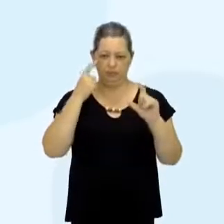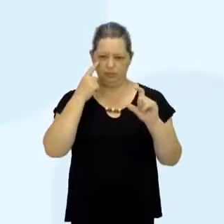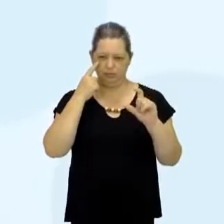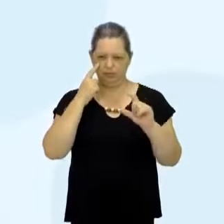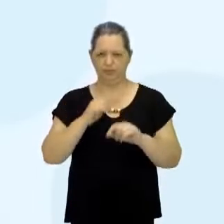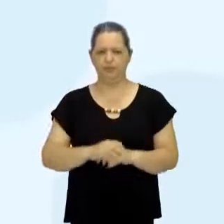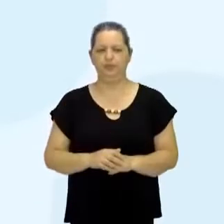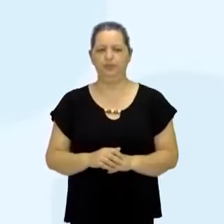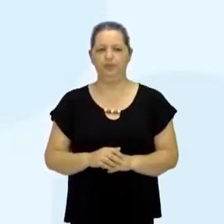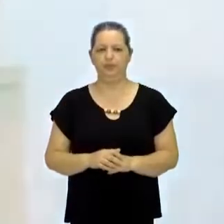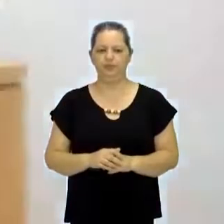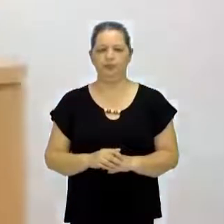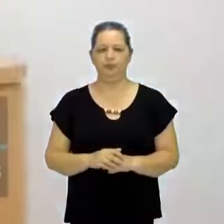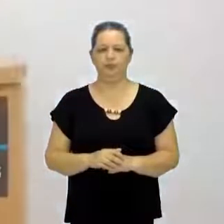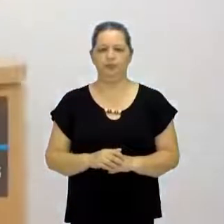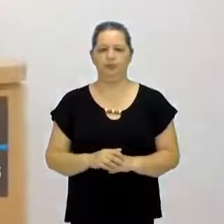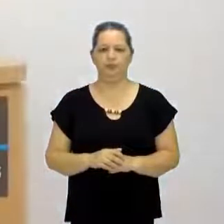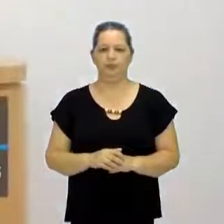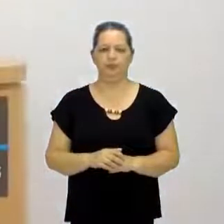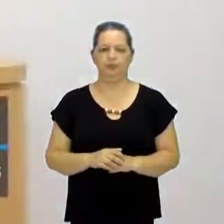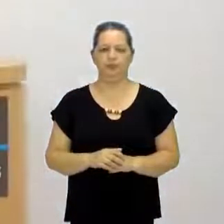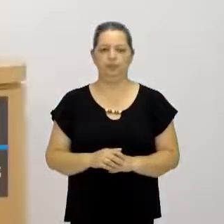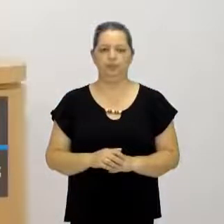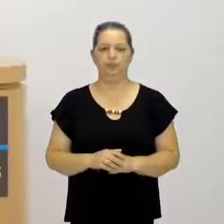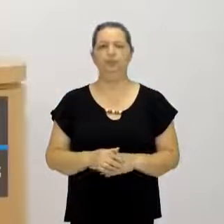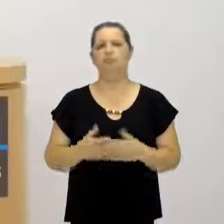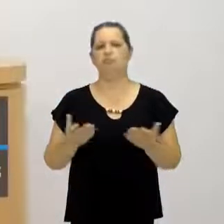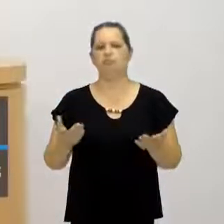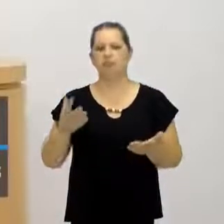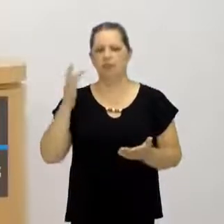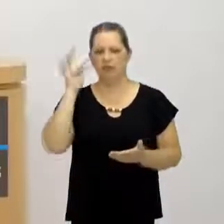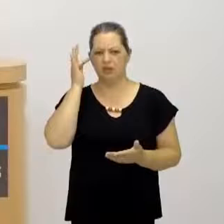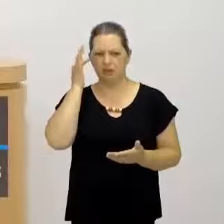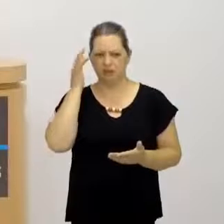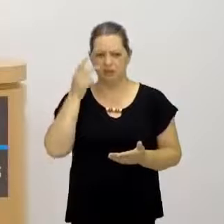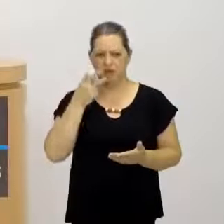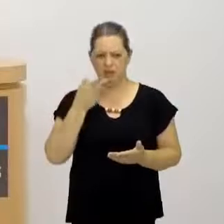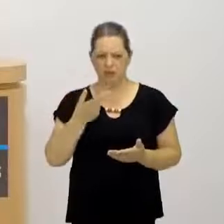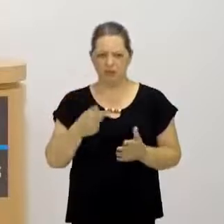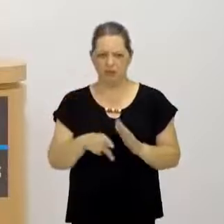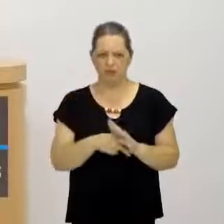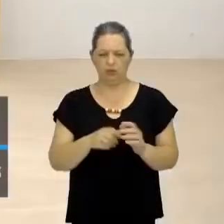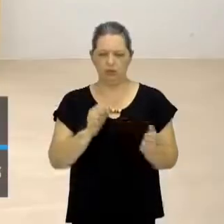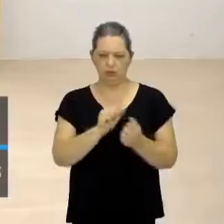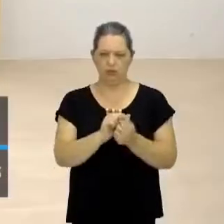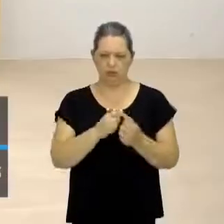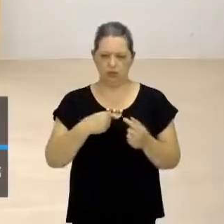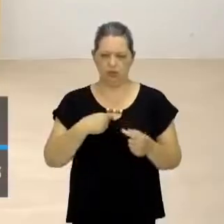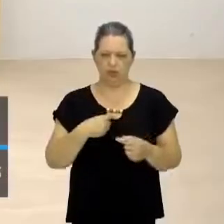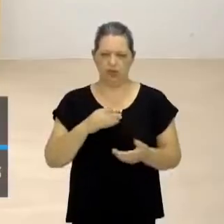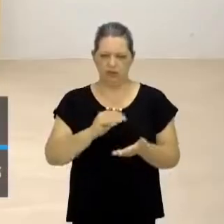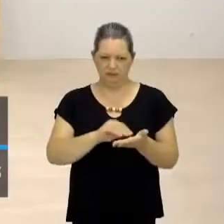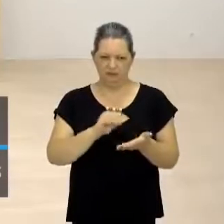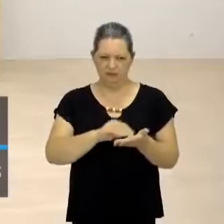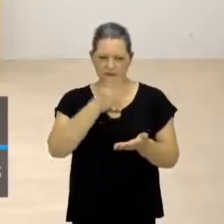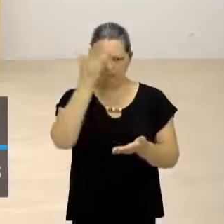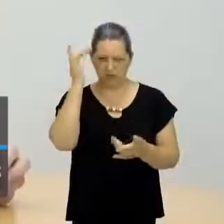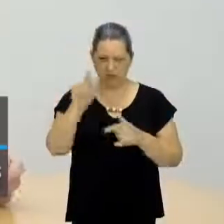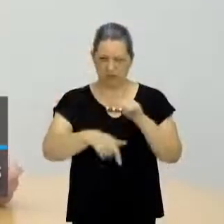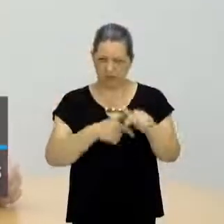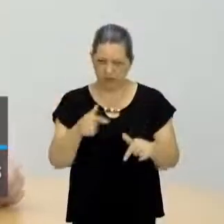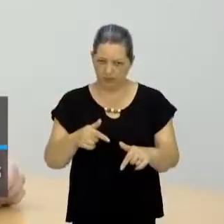Olha lá, vou para a câmera 1. Mafê, você vai falar aqui comigo simultaneamente. Vamos. Faltava pessoas no Brasil para